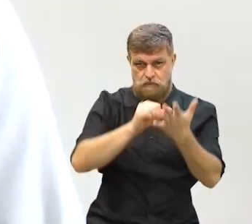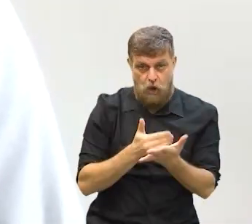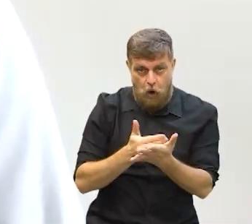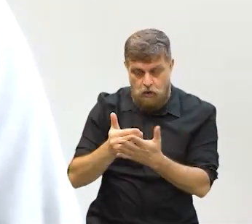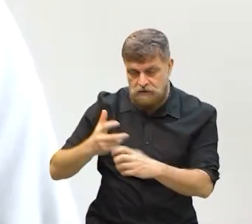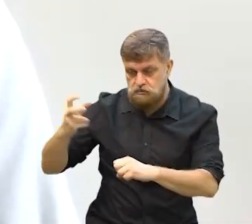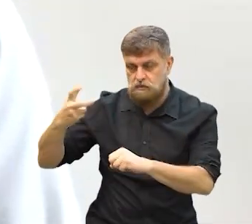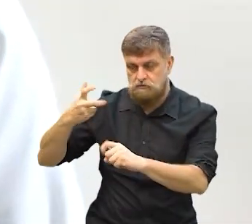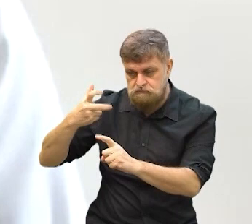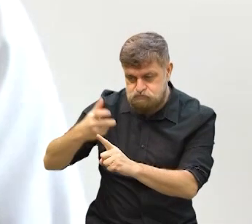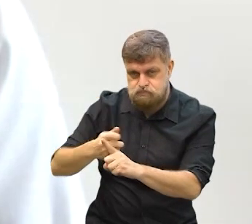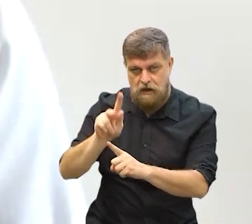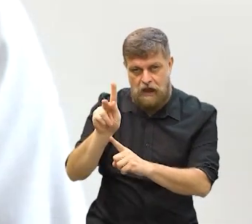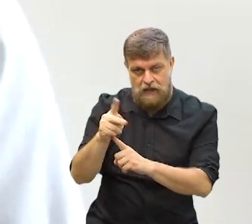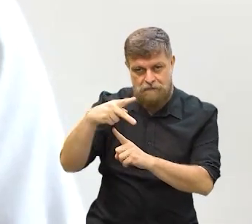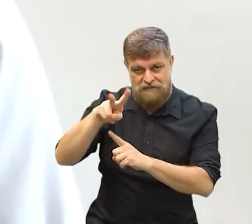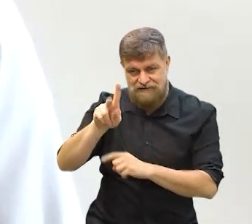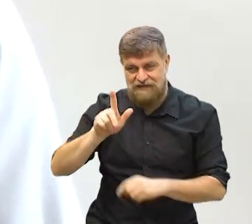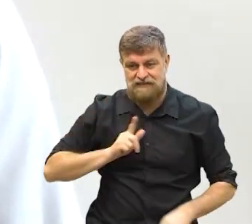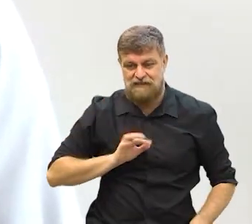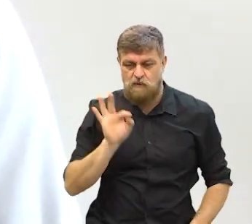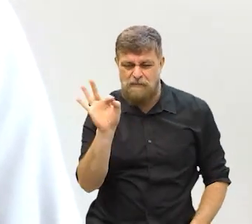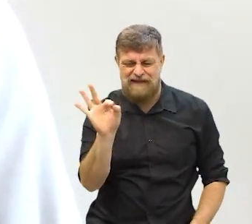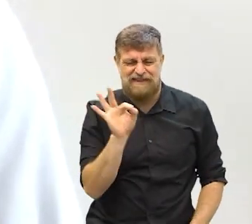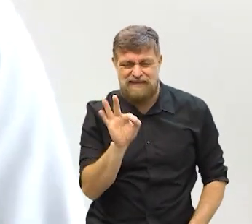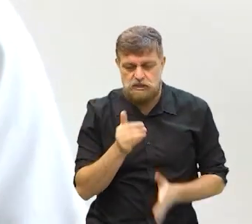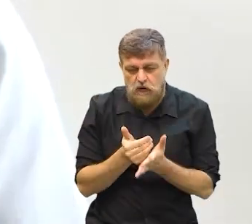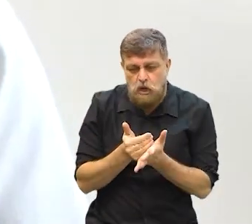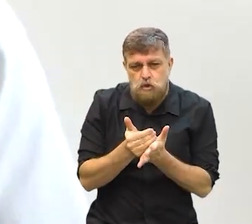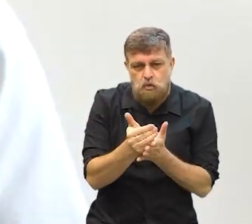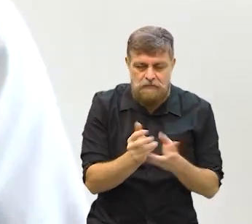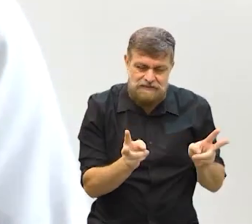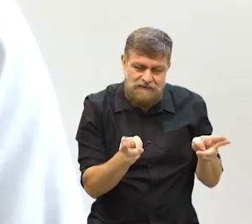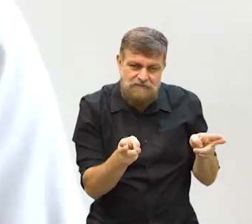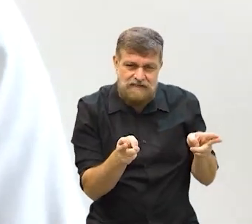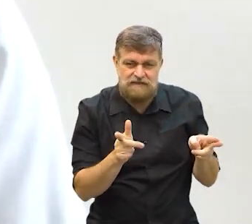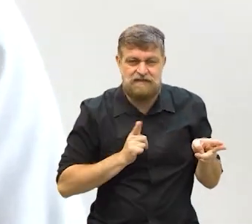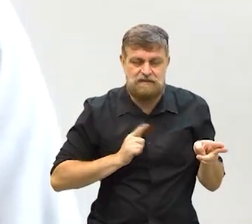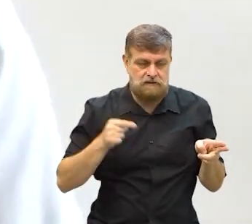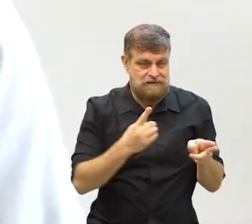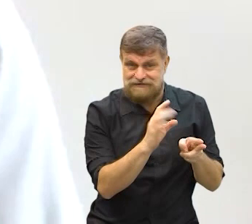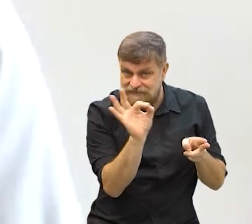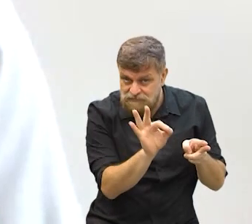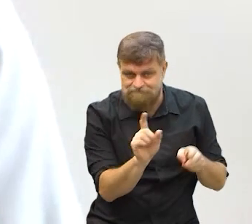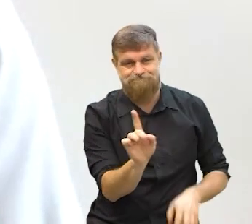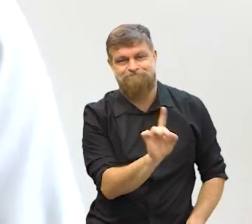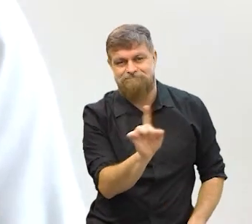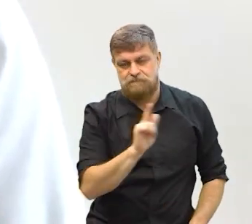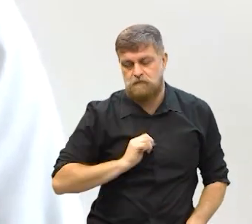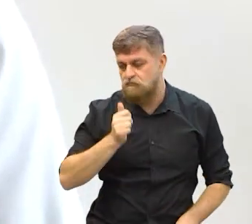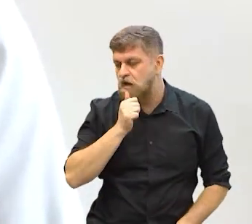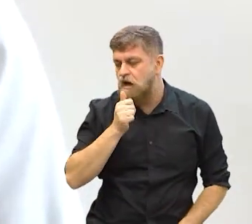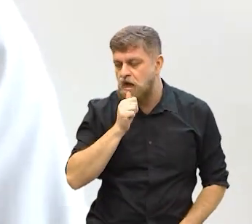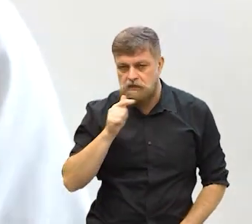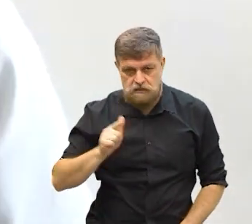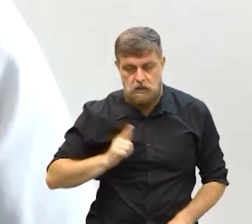para o HPV, por exemplo, houve uma taxa de vacinação que ela passou, na primeira fase, ela passou muito longe do 100%, mas